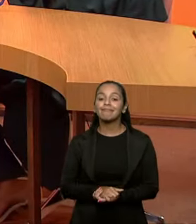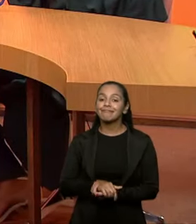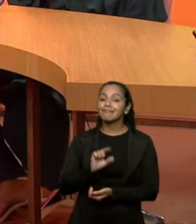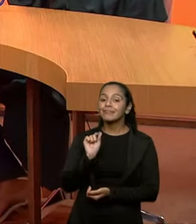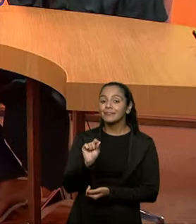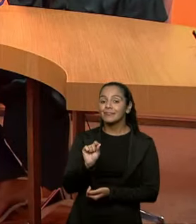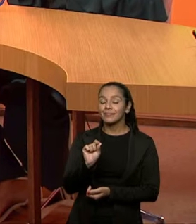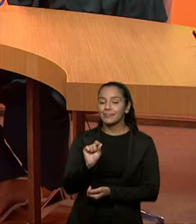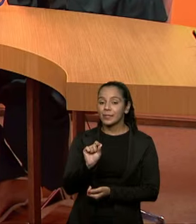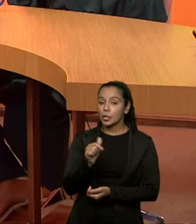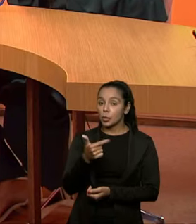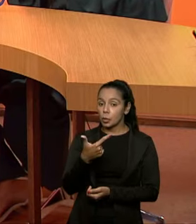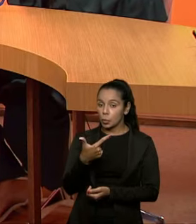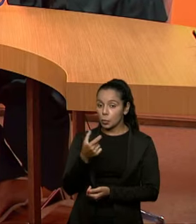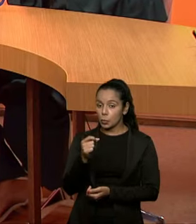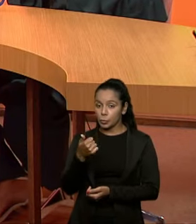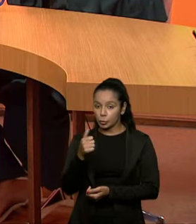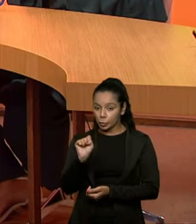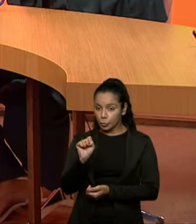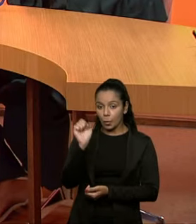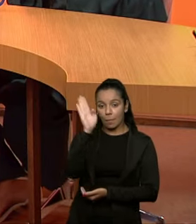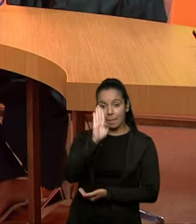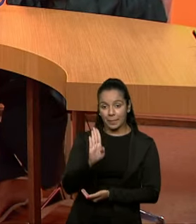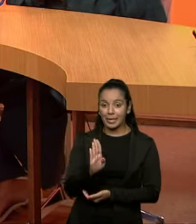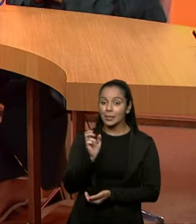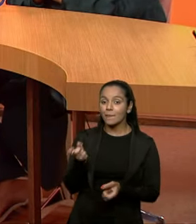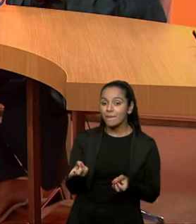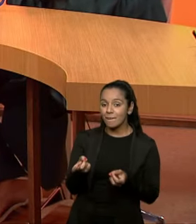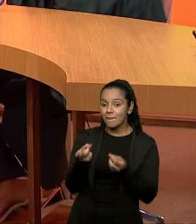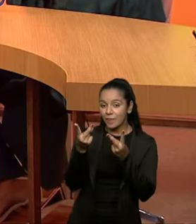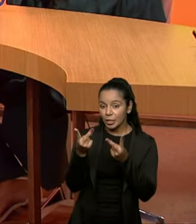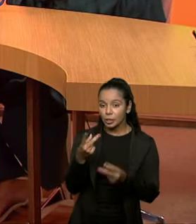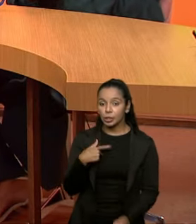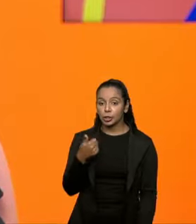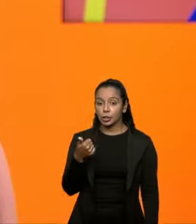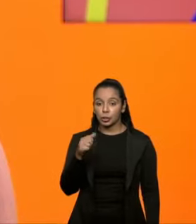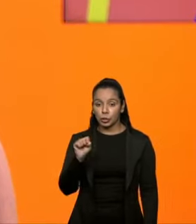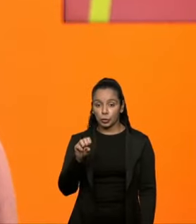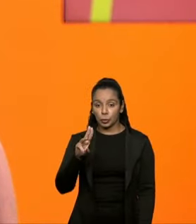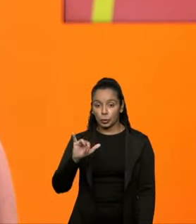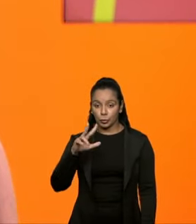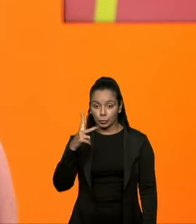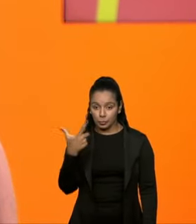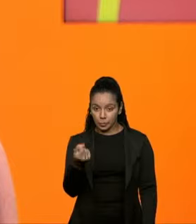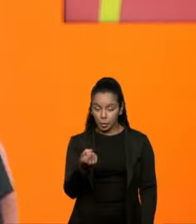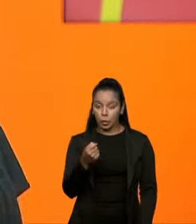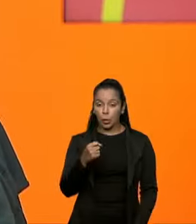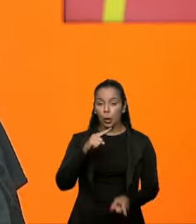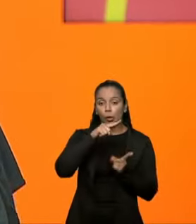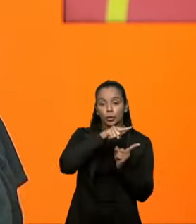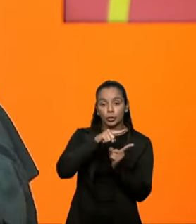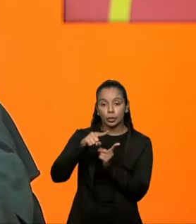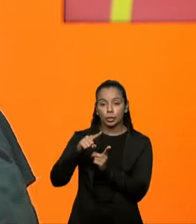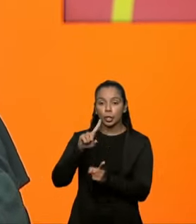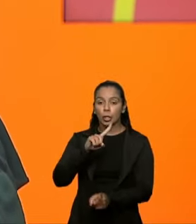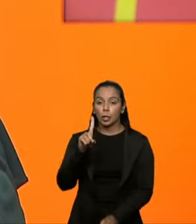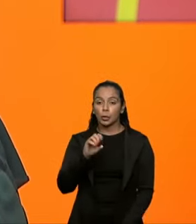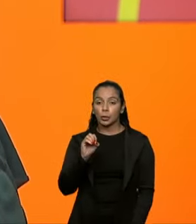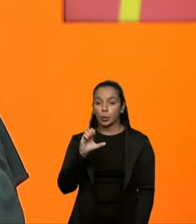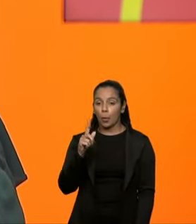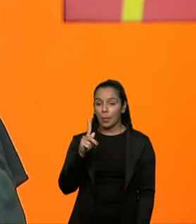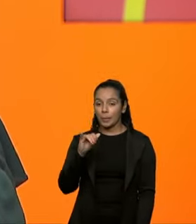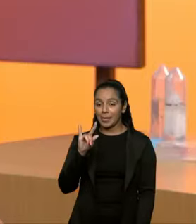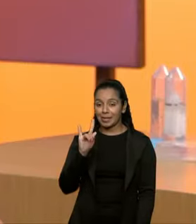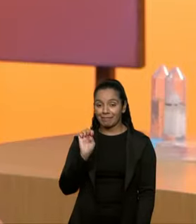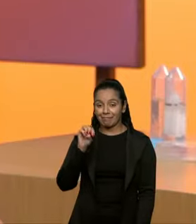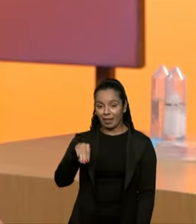passou, em 2018, o Brasil vendia 18 milhões de caixas de Zolpidem no Brasil. E